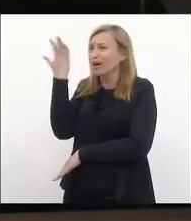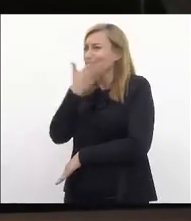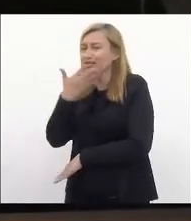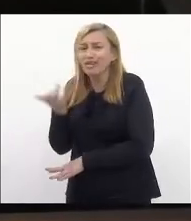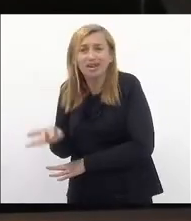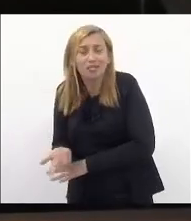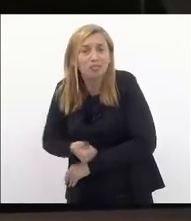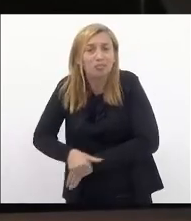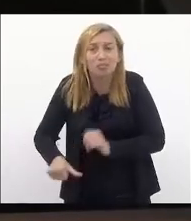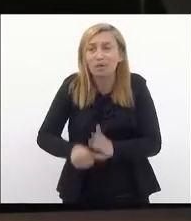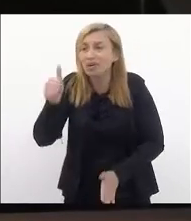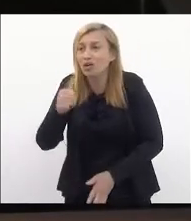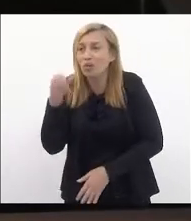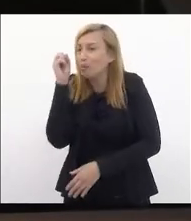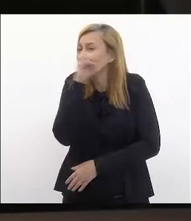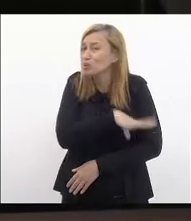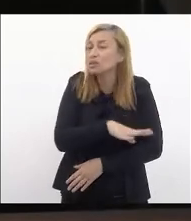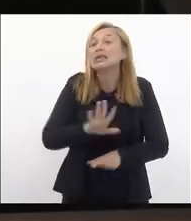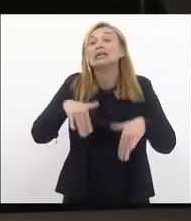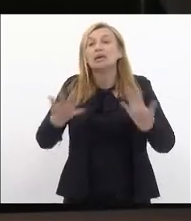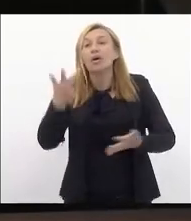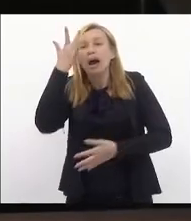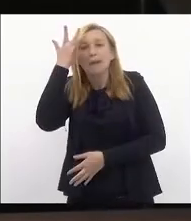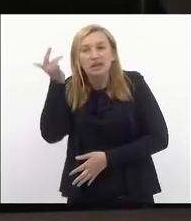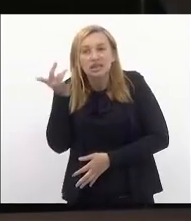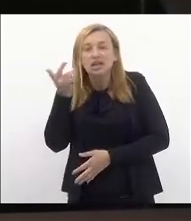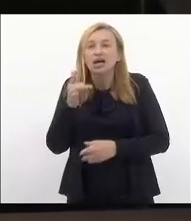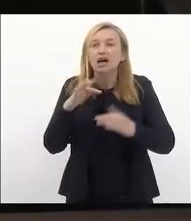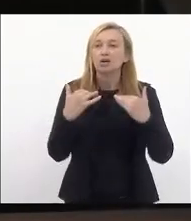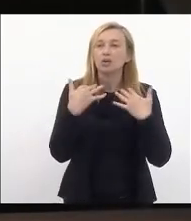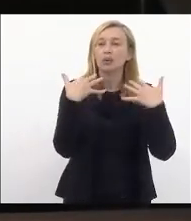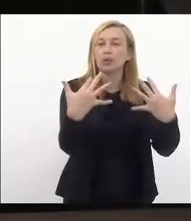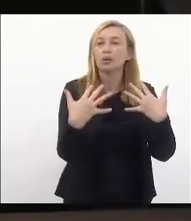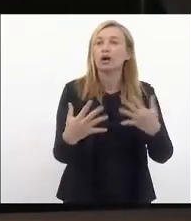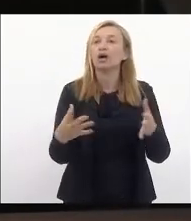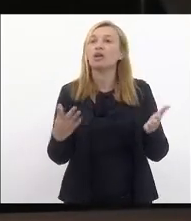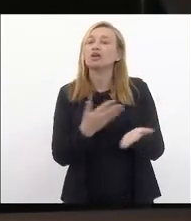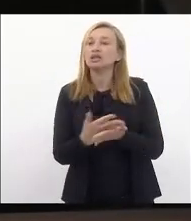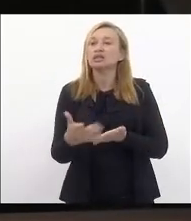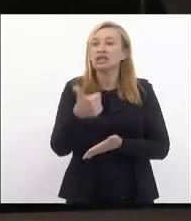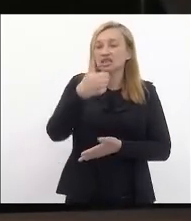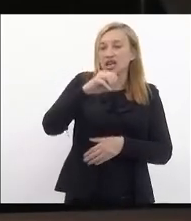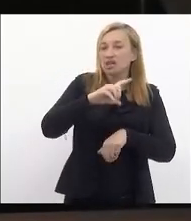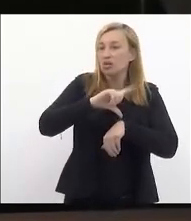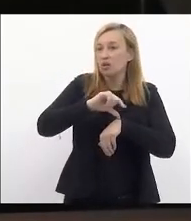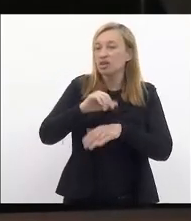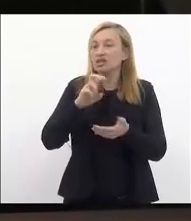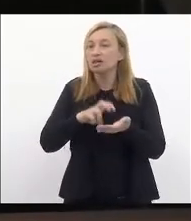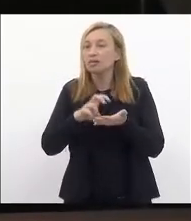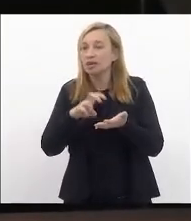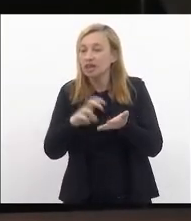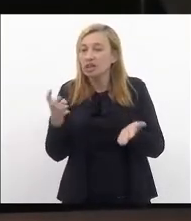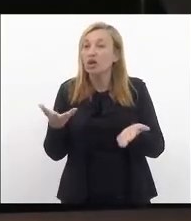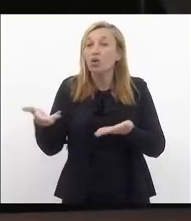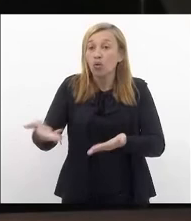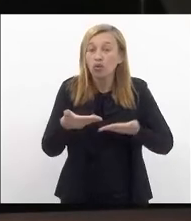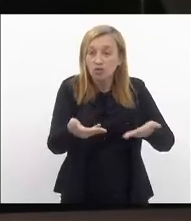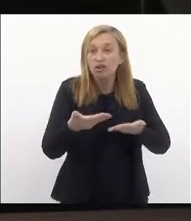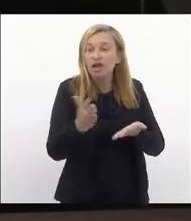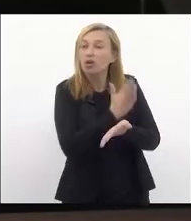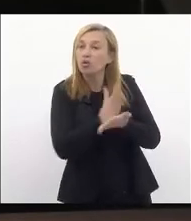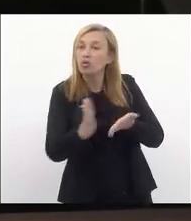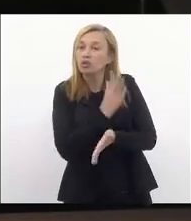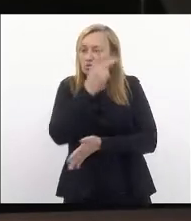vez um absurdo como esse então amanhã a audiência pública começa às 10 horas da manhã eu convidei algumas pessoas que podem estar